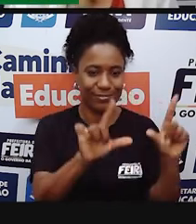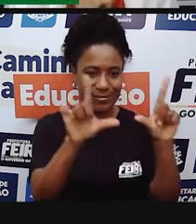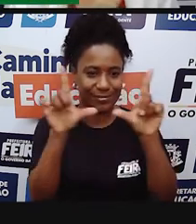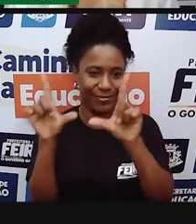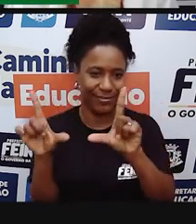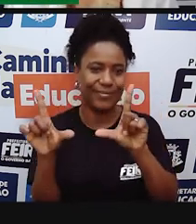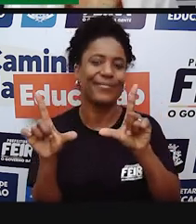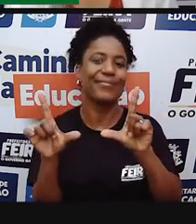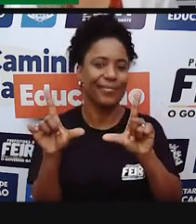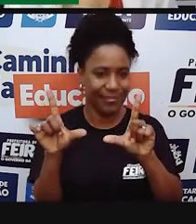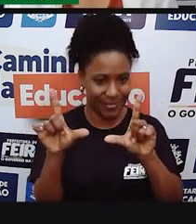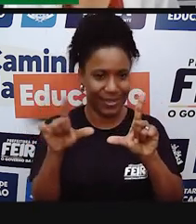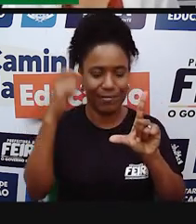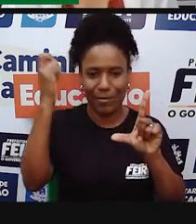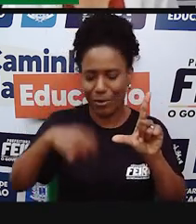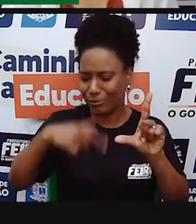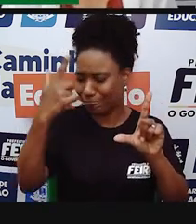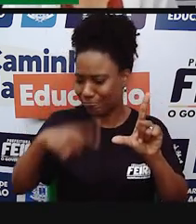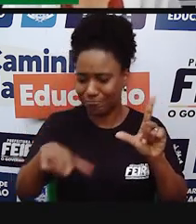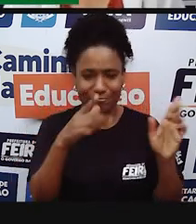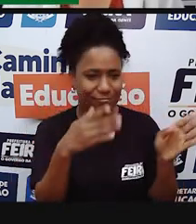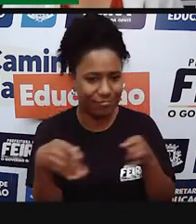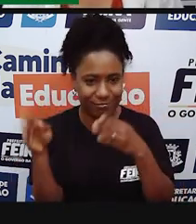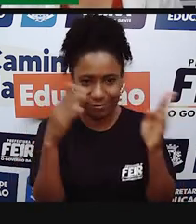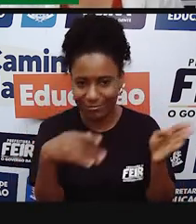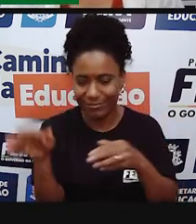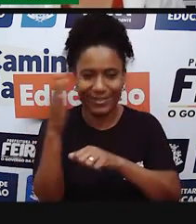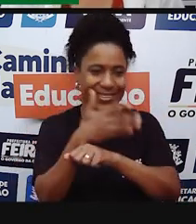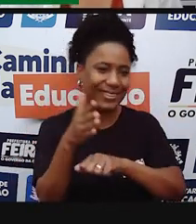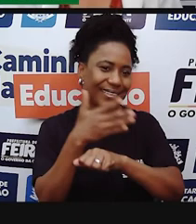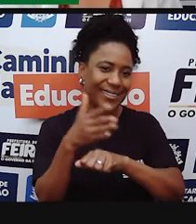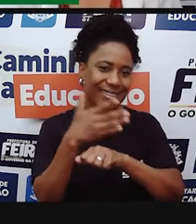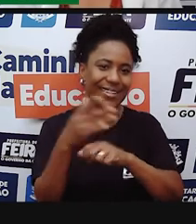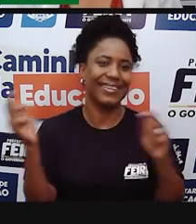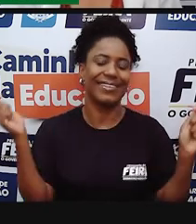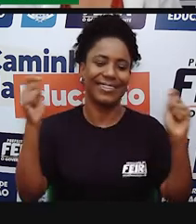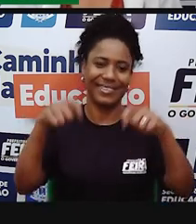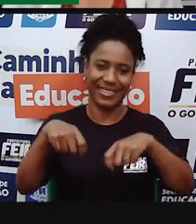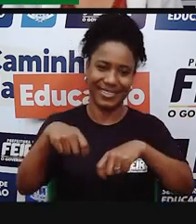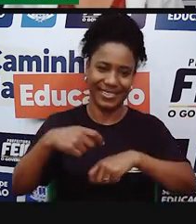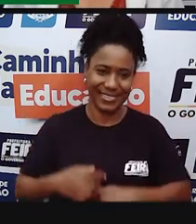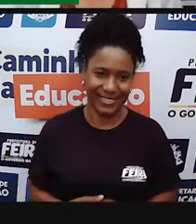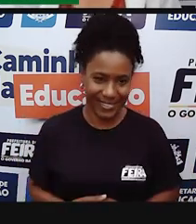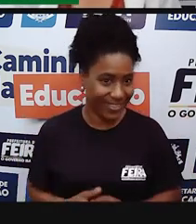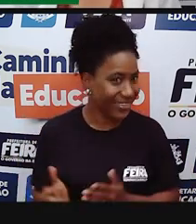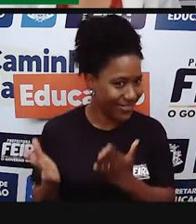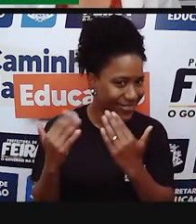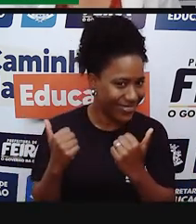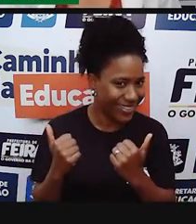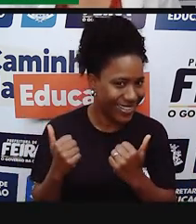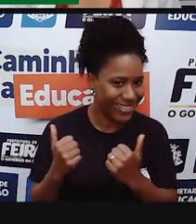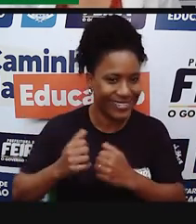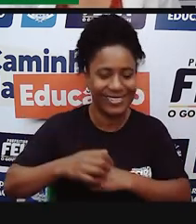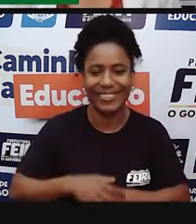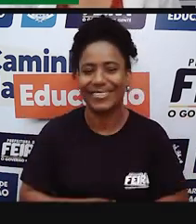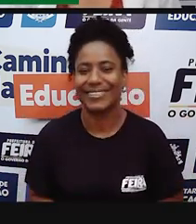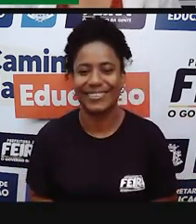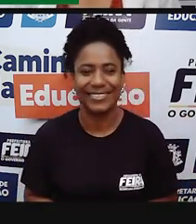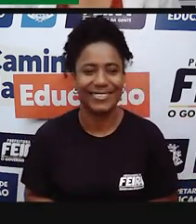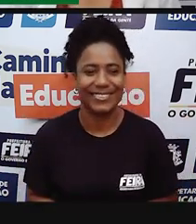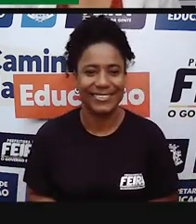e ampliar o seu conhecimento a sua pronúncia em inglês Let's eu e